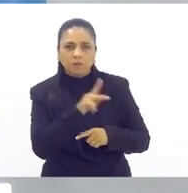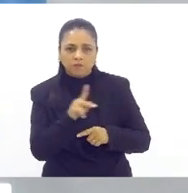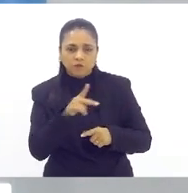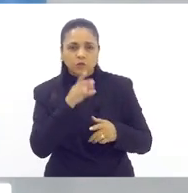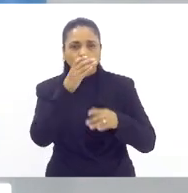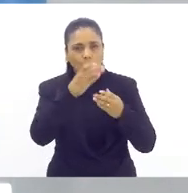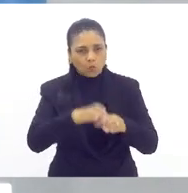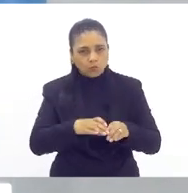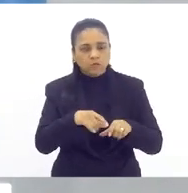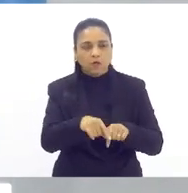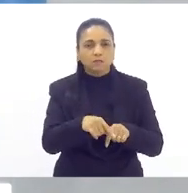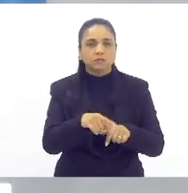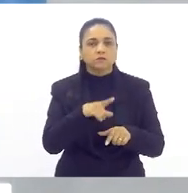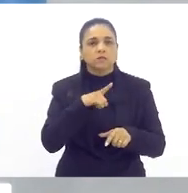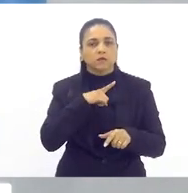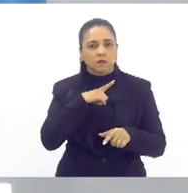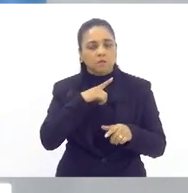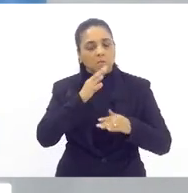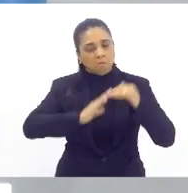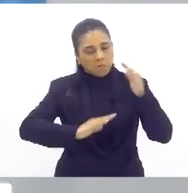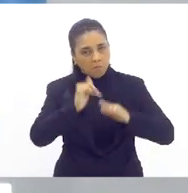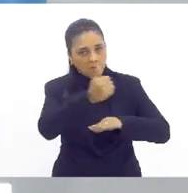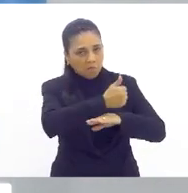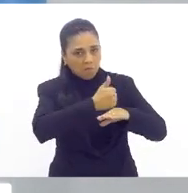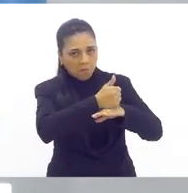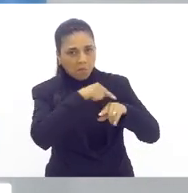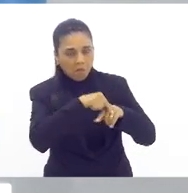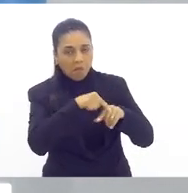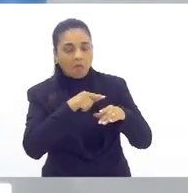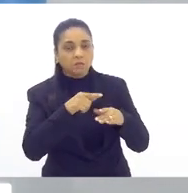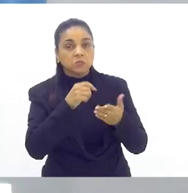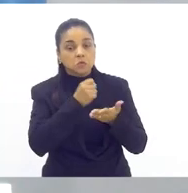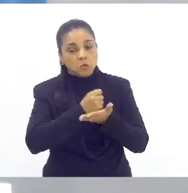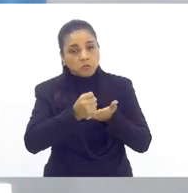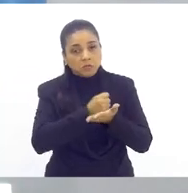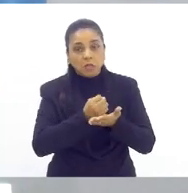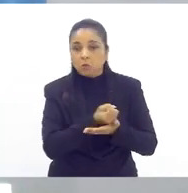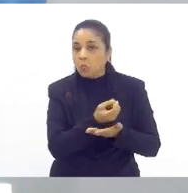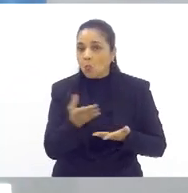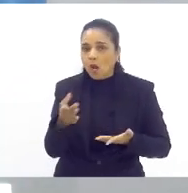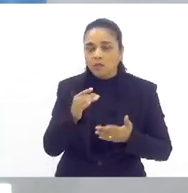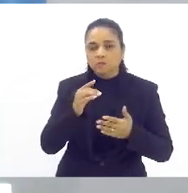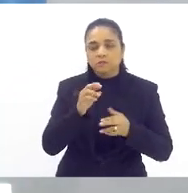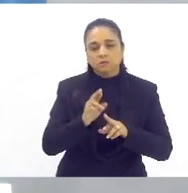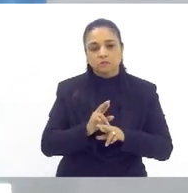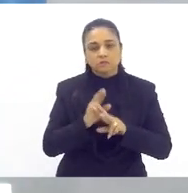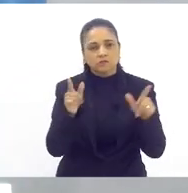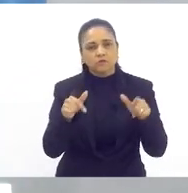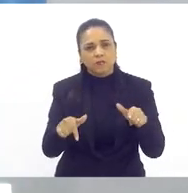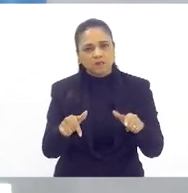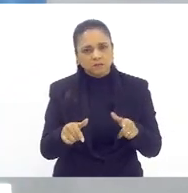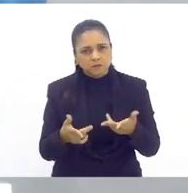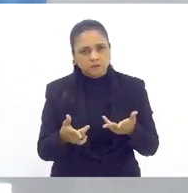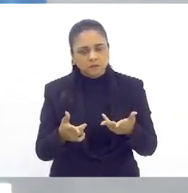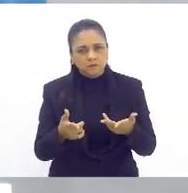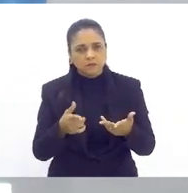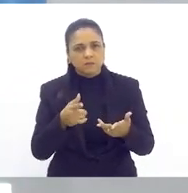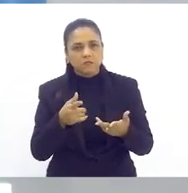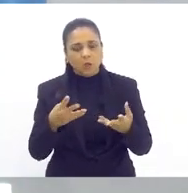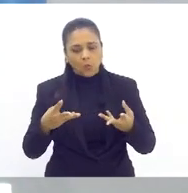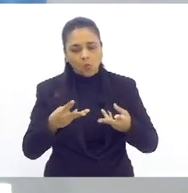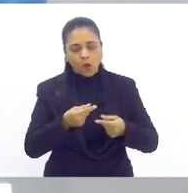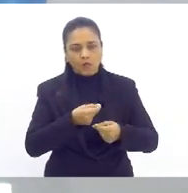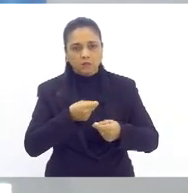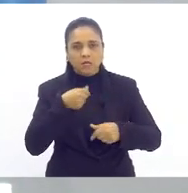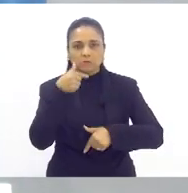concursados servidores concursados com plano de cargos e quantos são contratados A diferença é que isso tem na qualidade